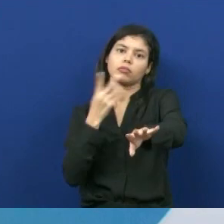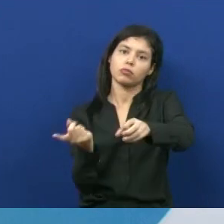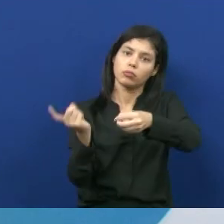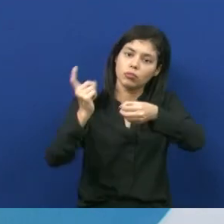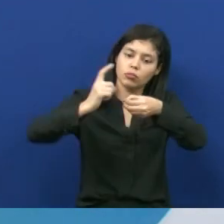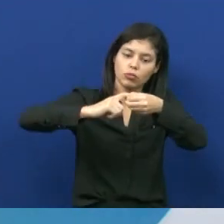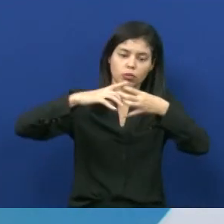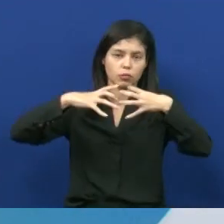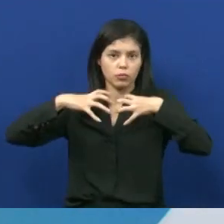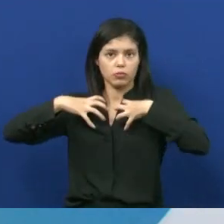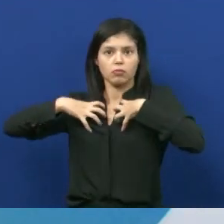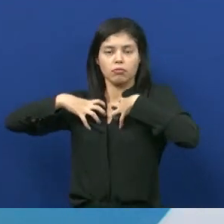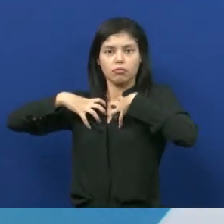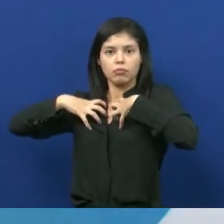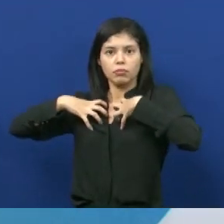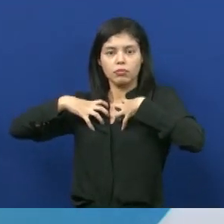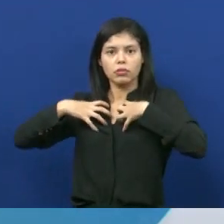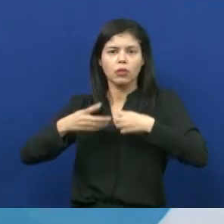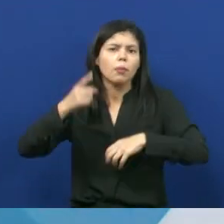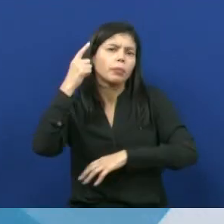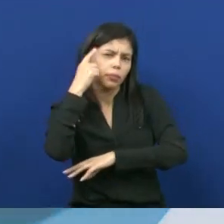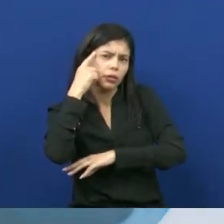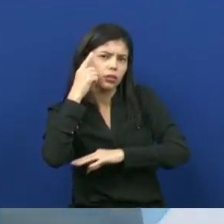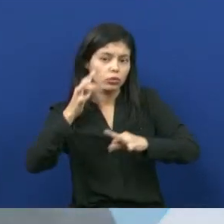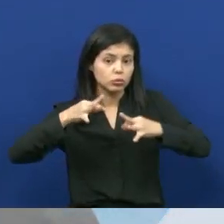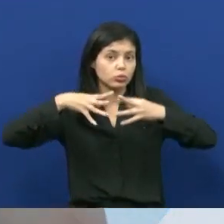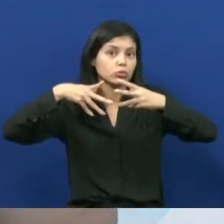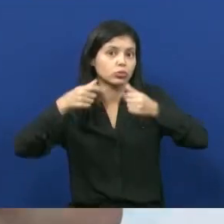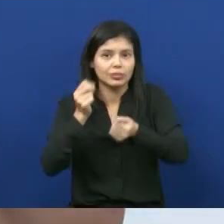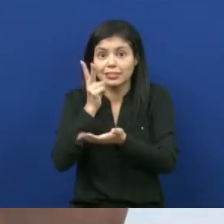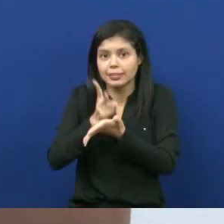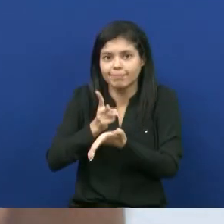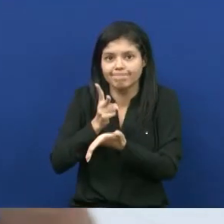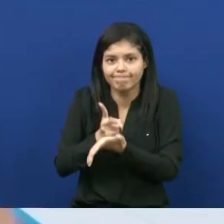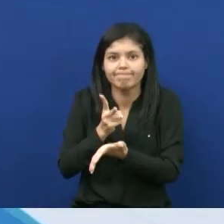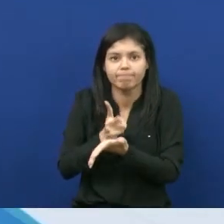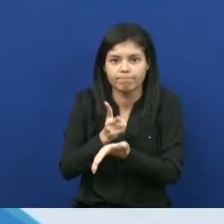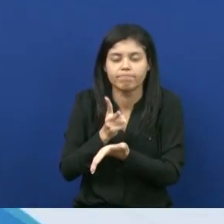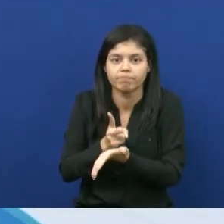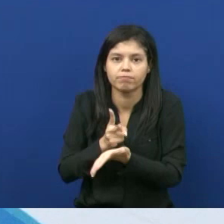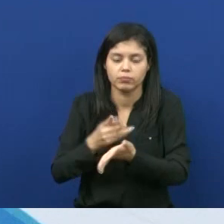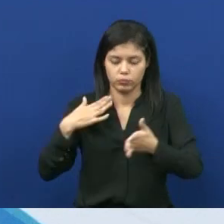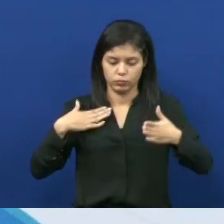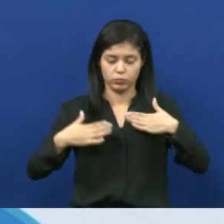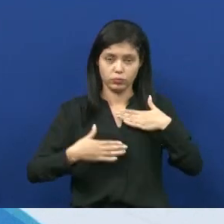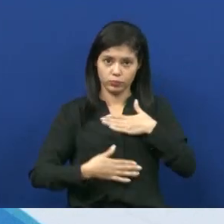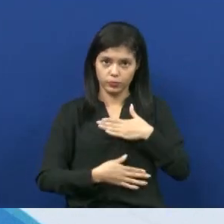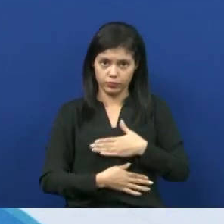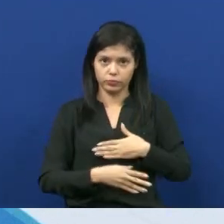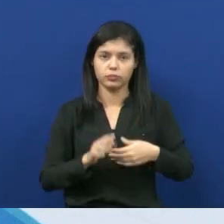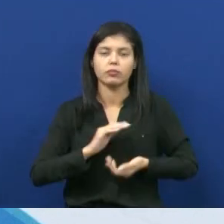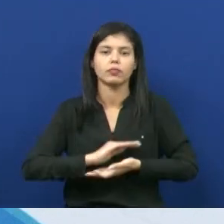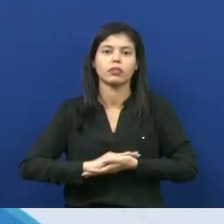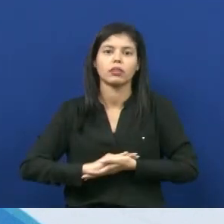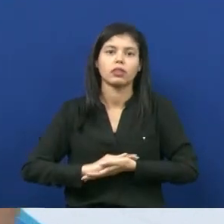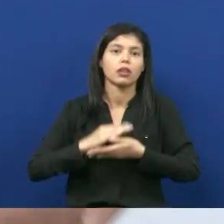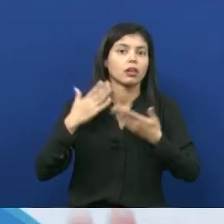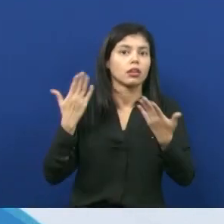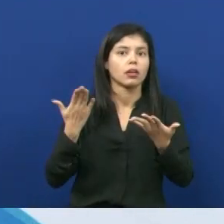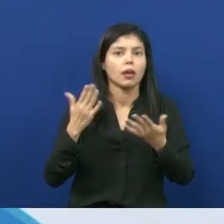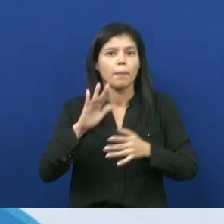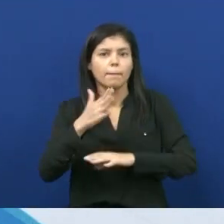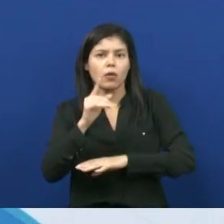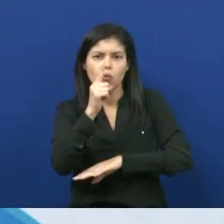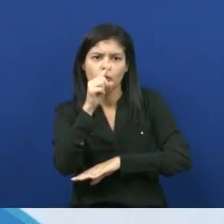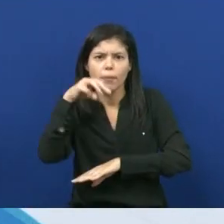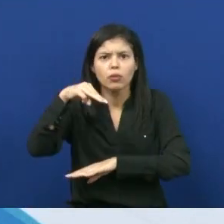pulmão. Então, imagina tudo isso acontecendo o tempo inteiro no nosso organismo. Em